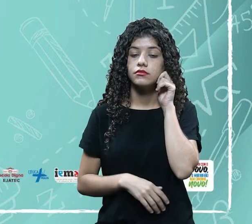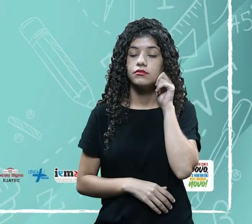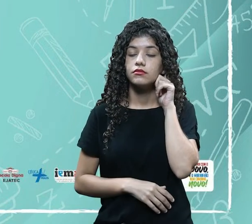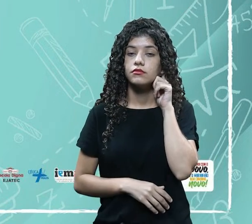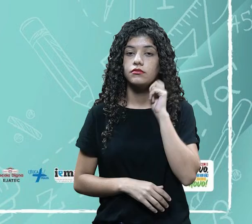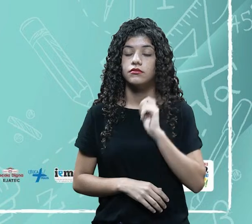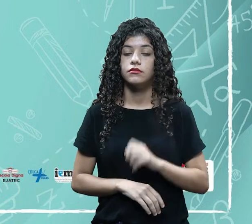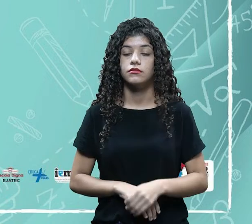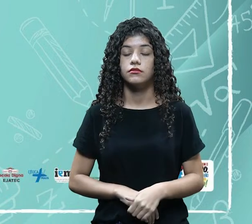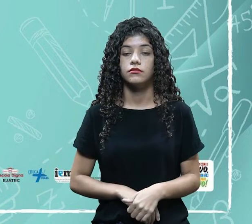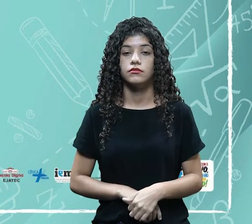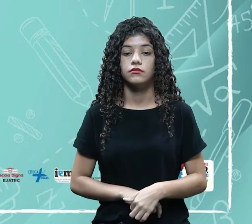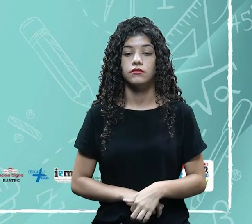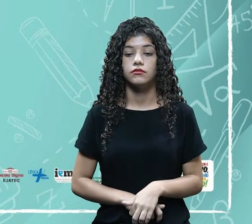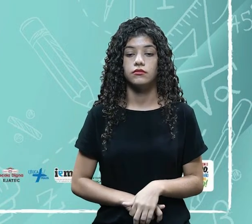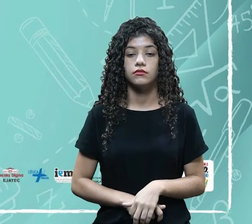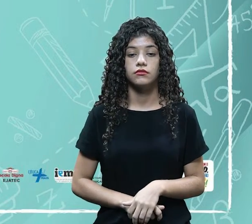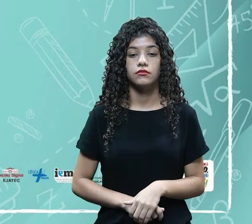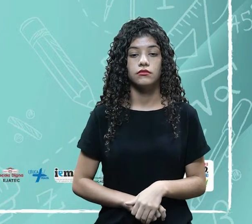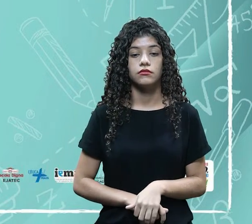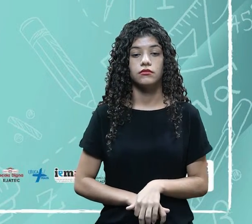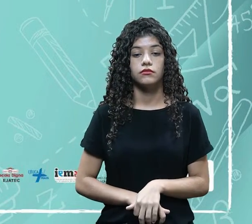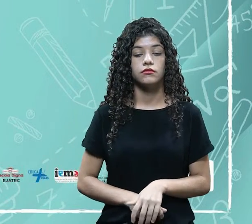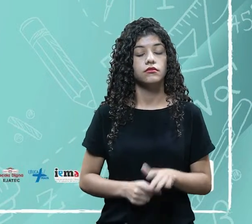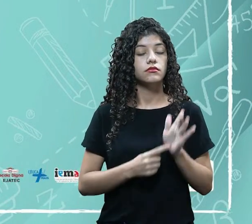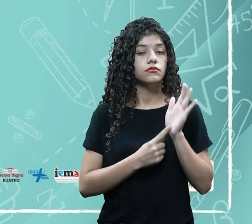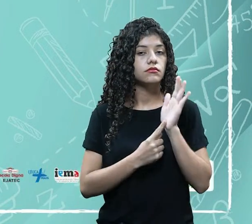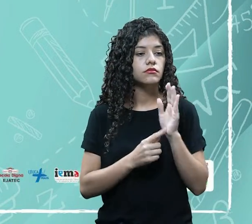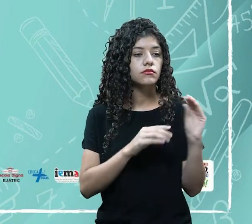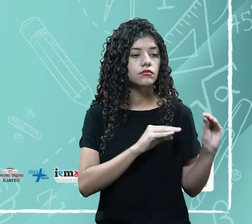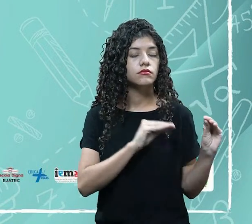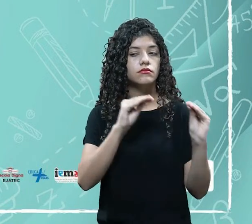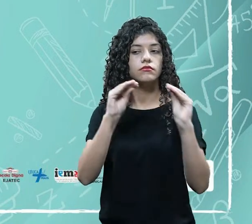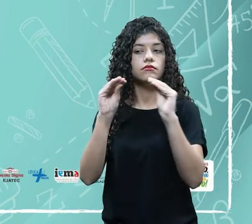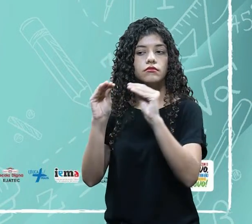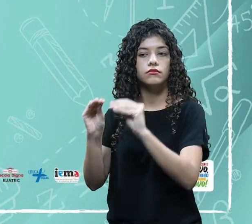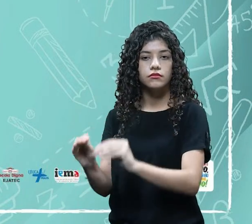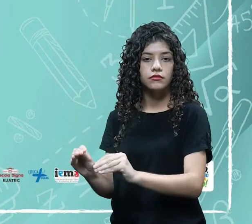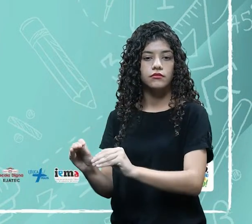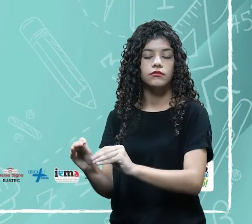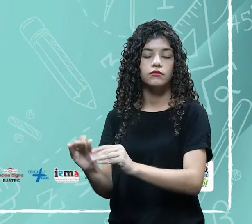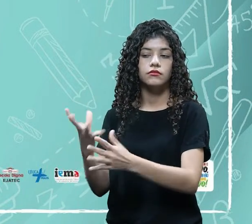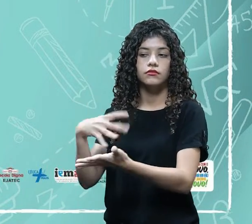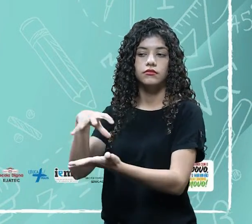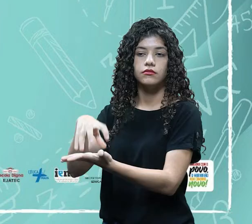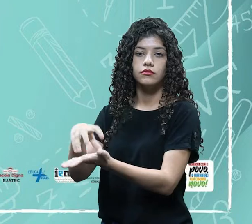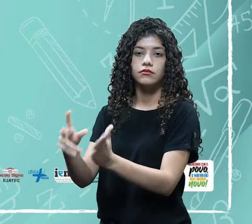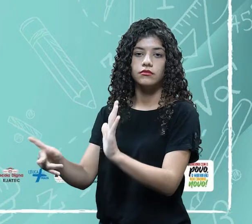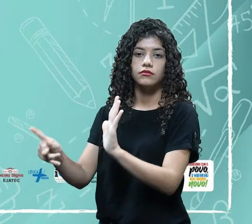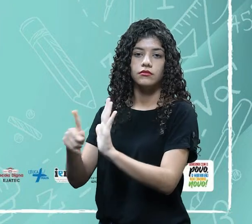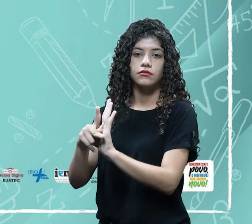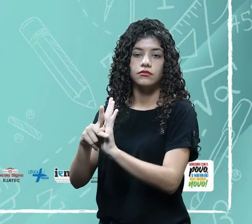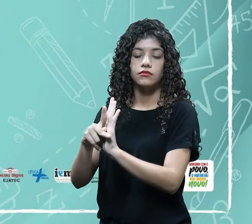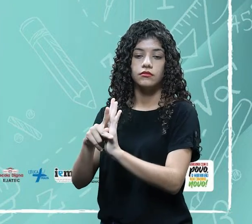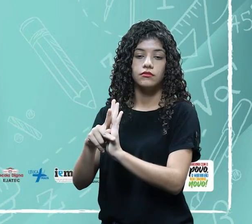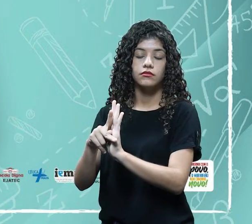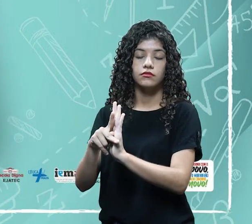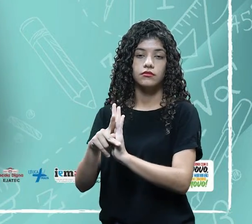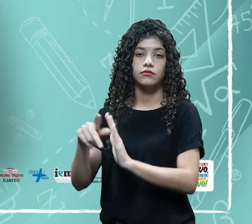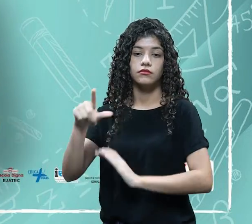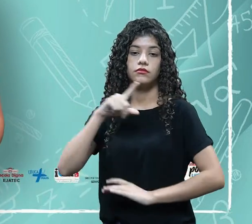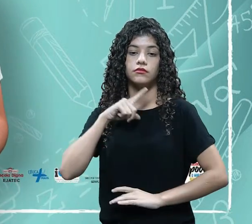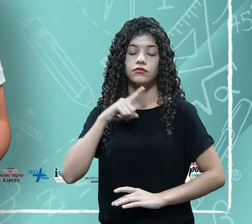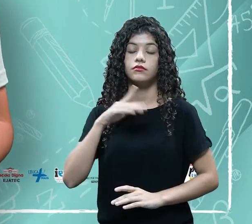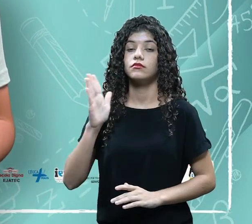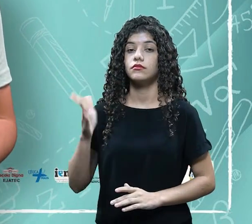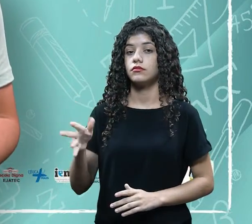Então, o sistema informatizado, quando eu envio um documento para um setor, né? Eu